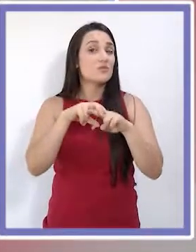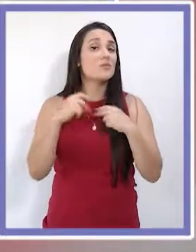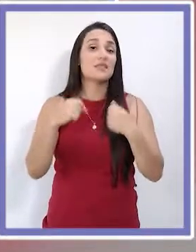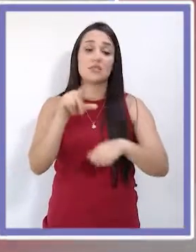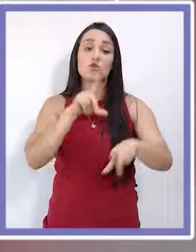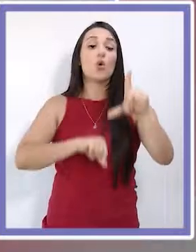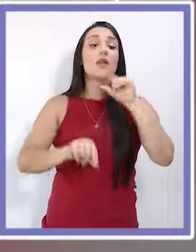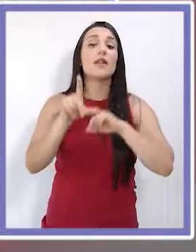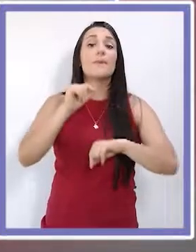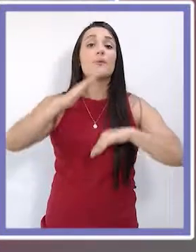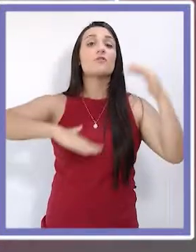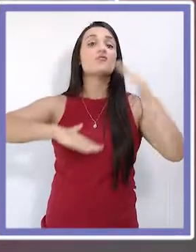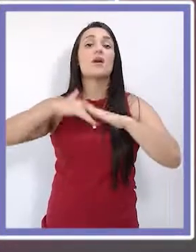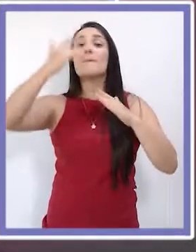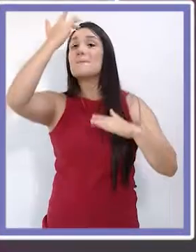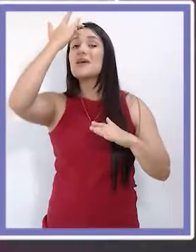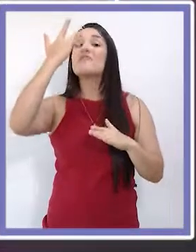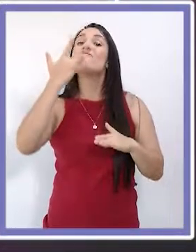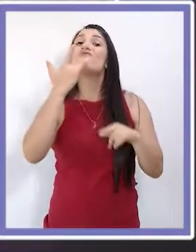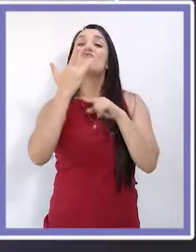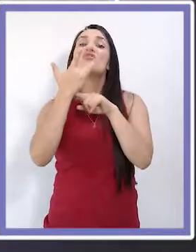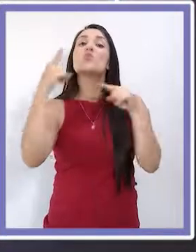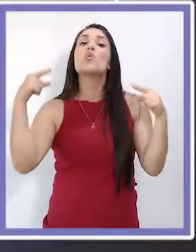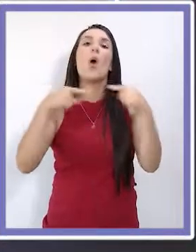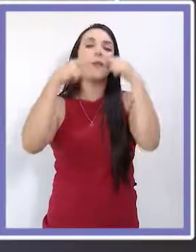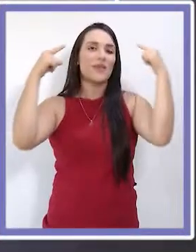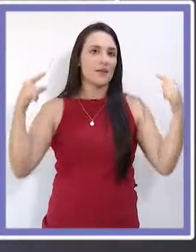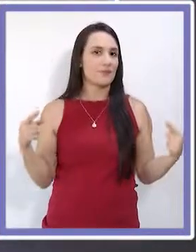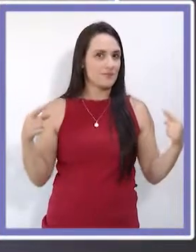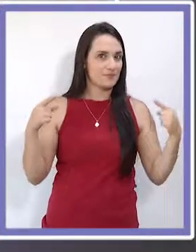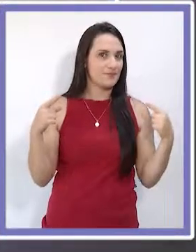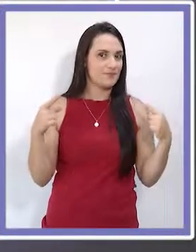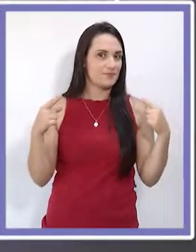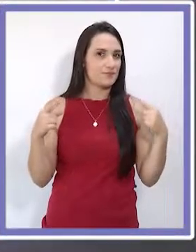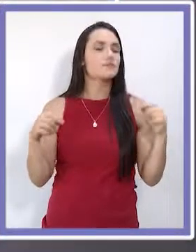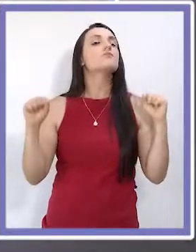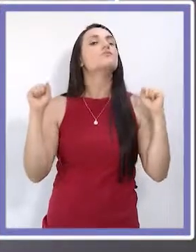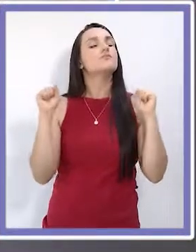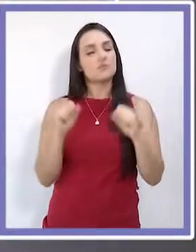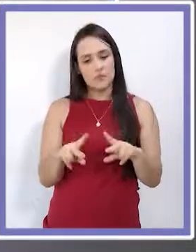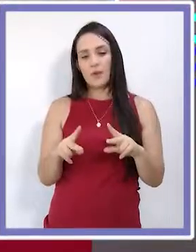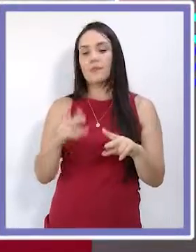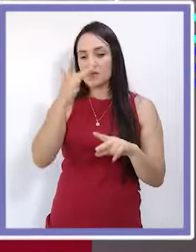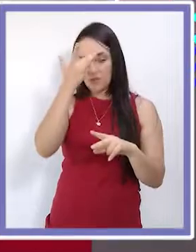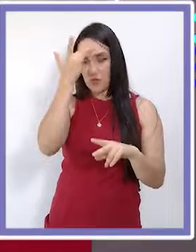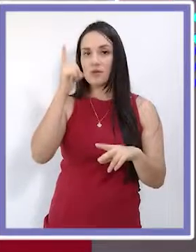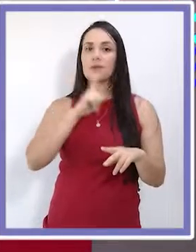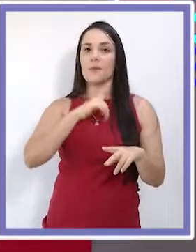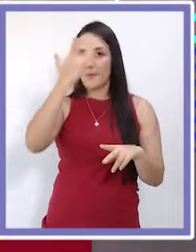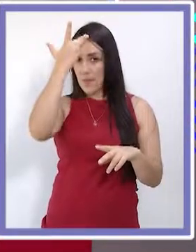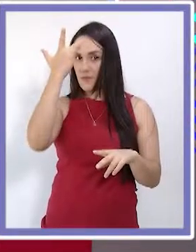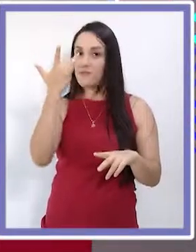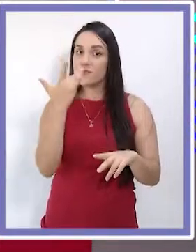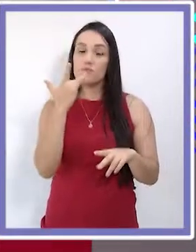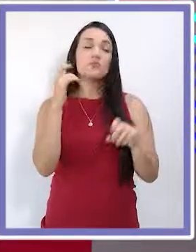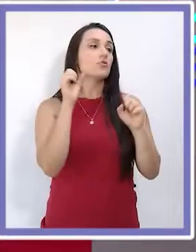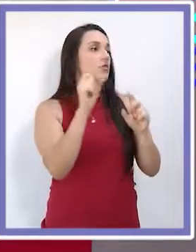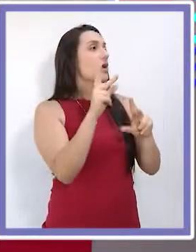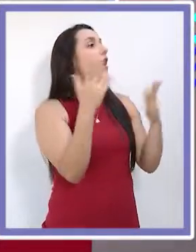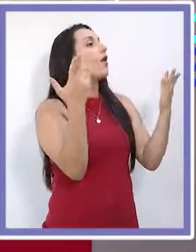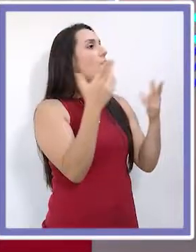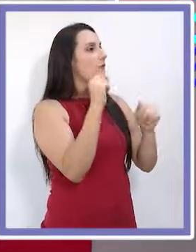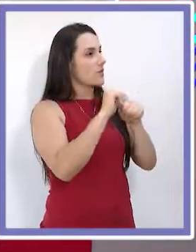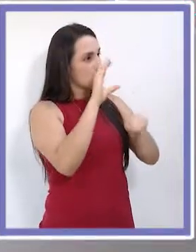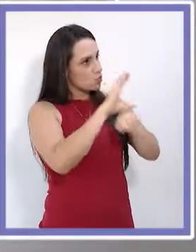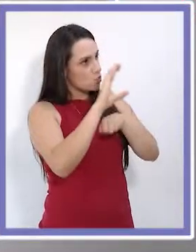ter o perfil para fazer isso. Ela tem que se encaixar no perfil e aí ela fazer um treinamento para que ela